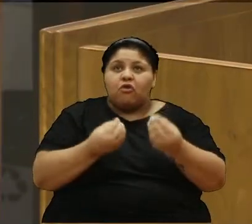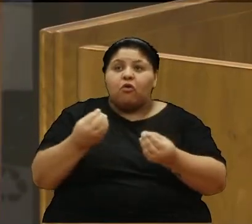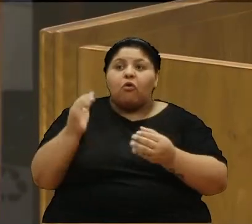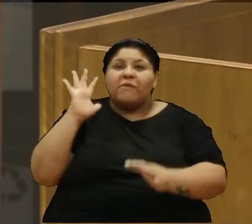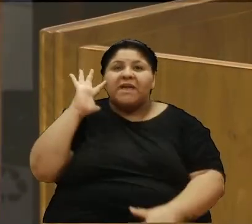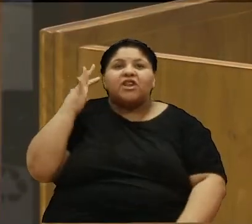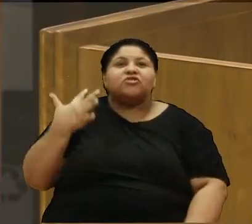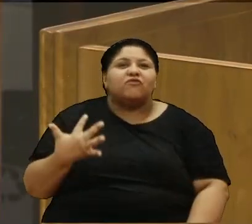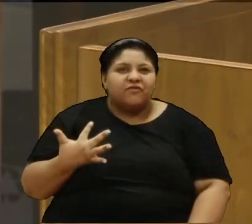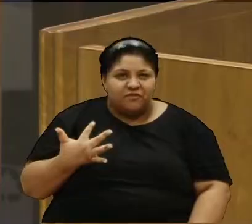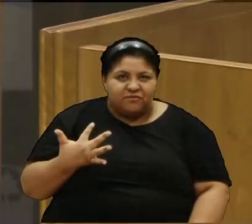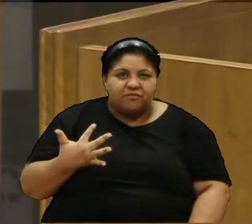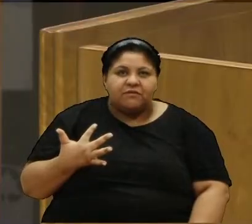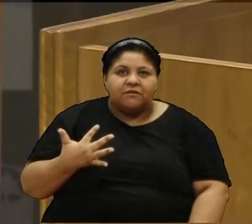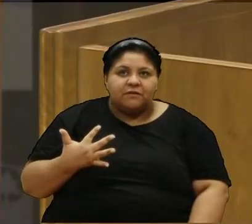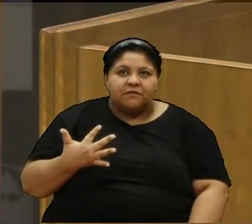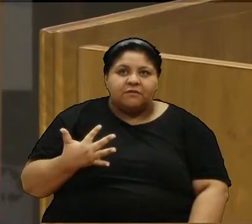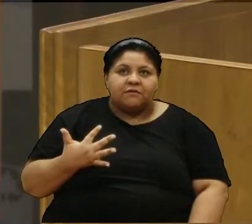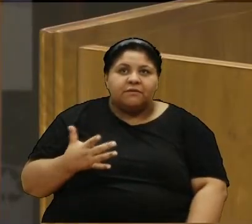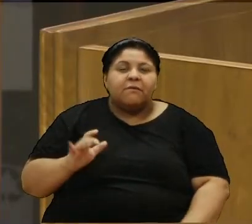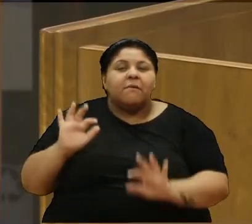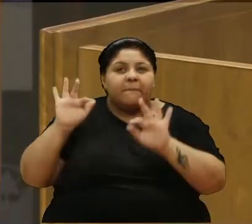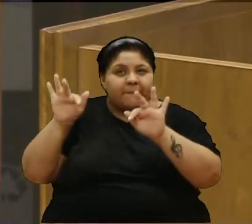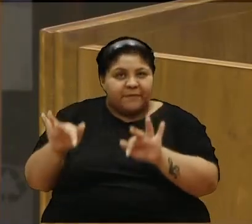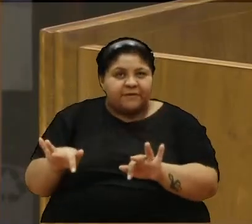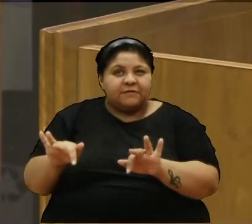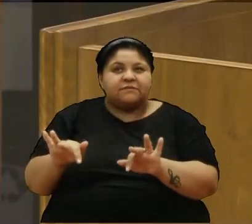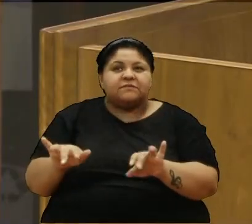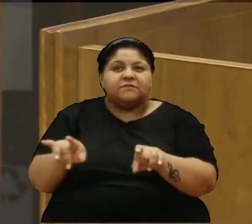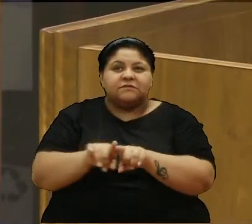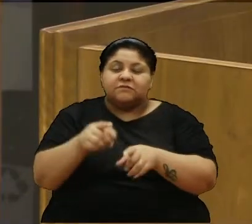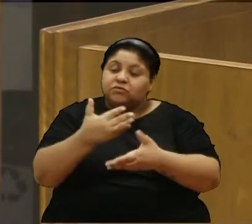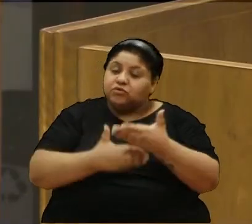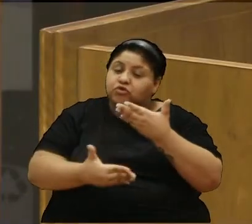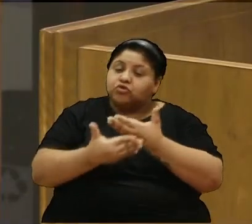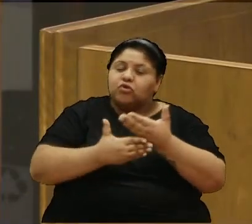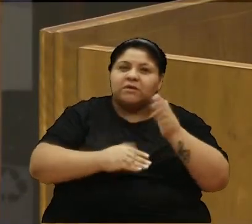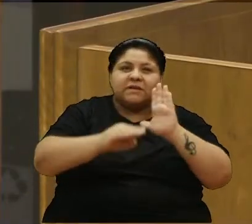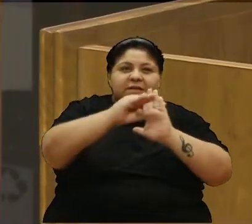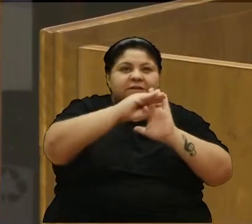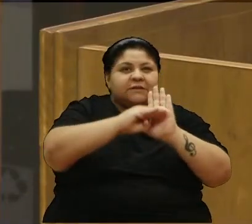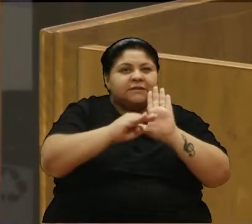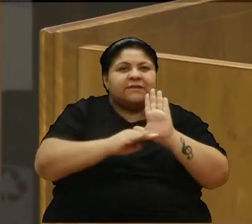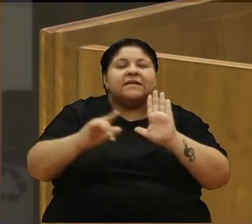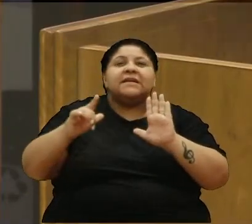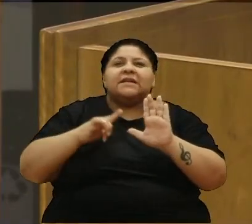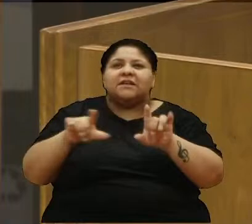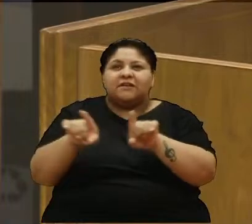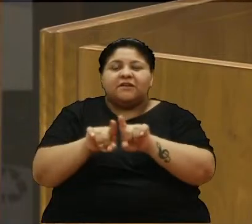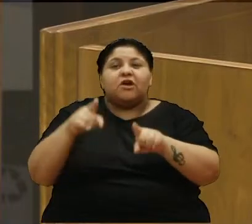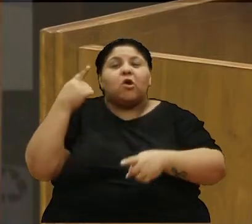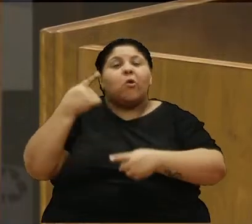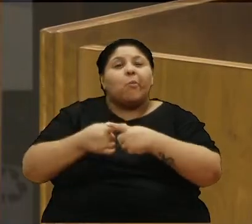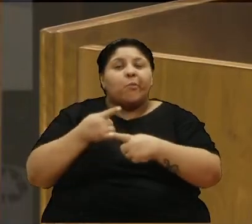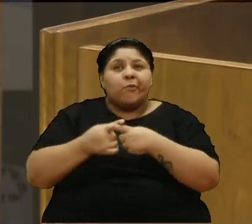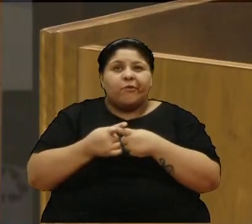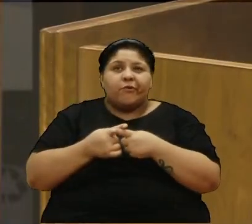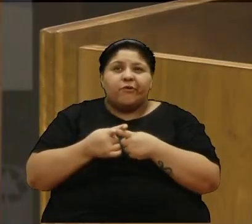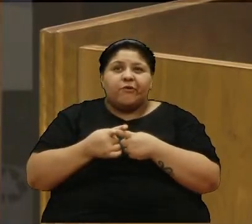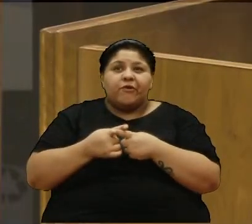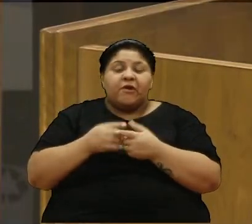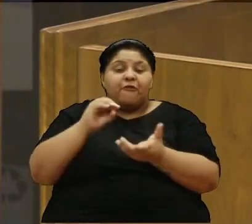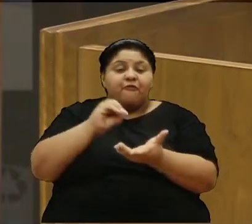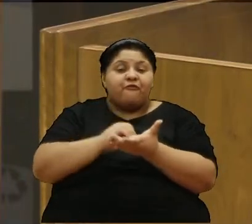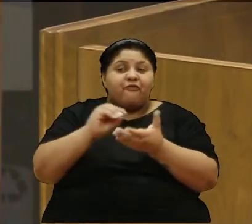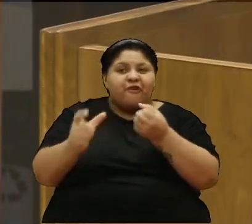resolvido? Então, para concluir, além de toda essa lista, tem isso também. Porque a